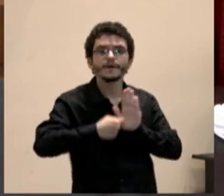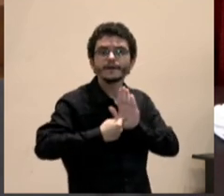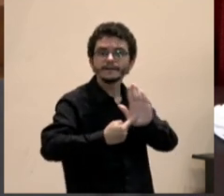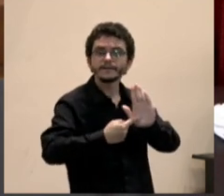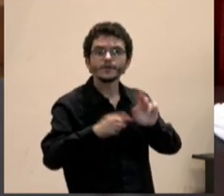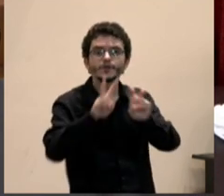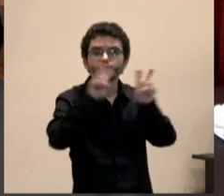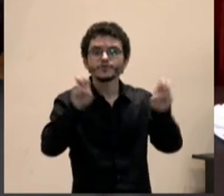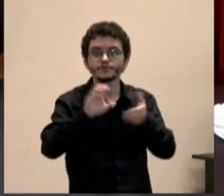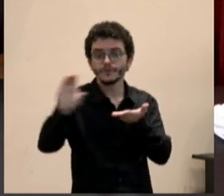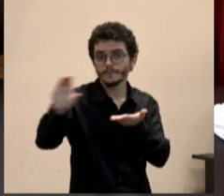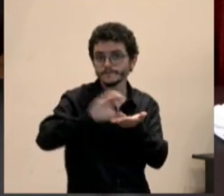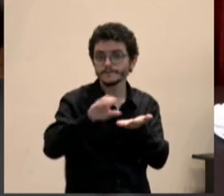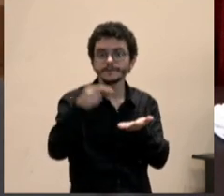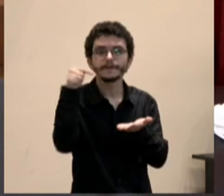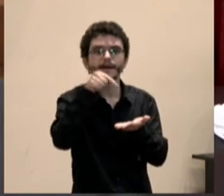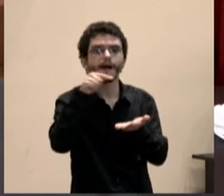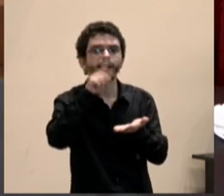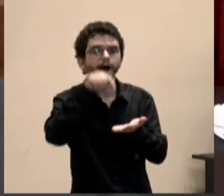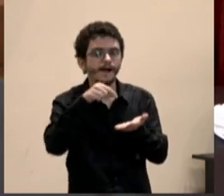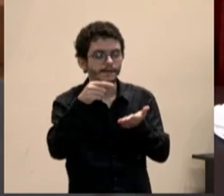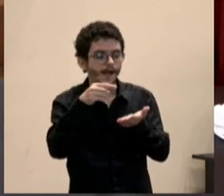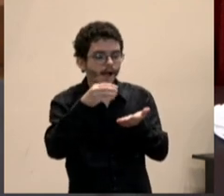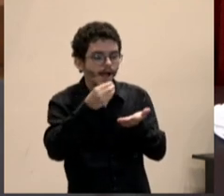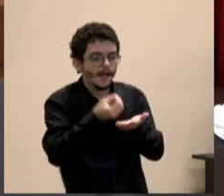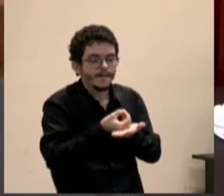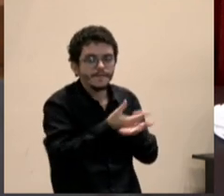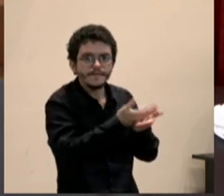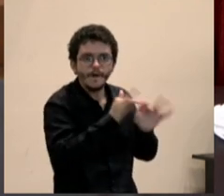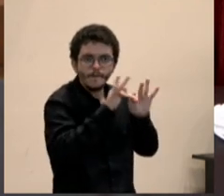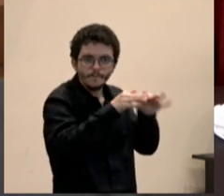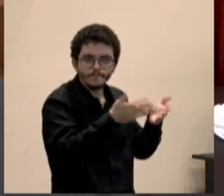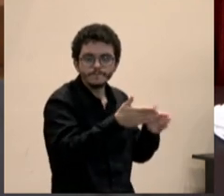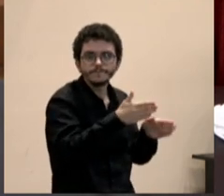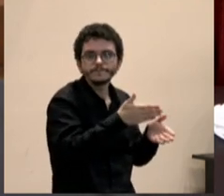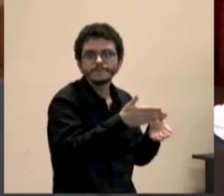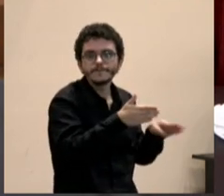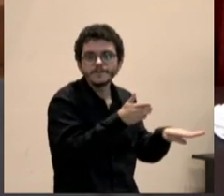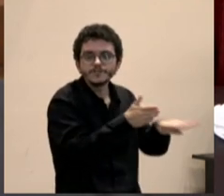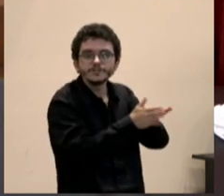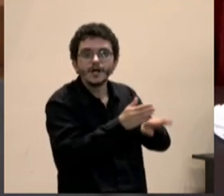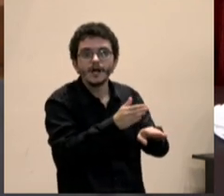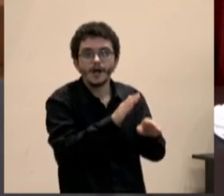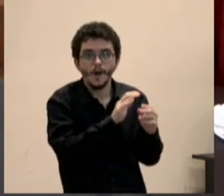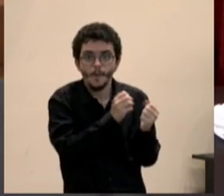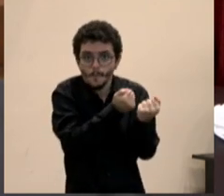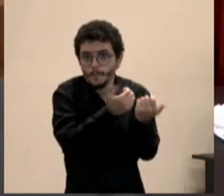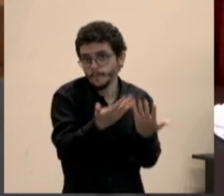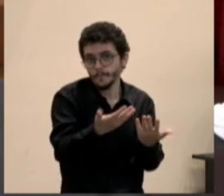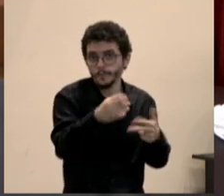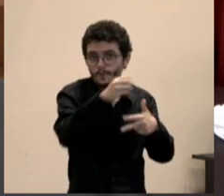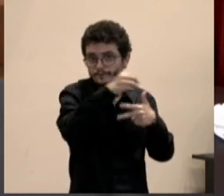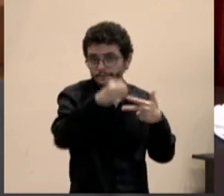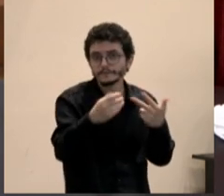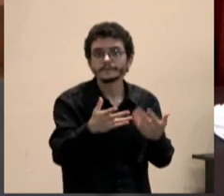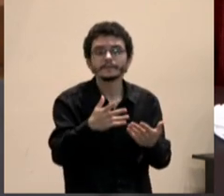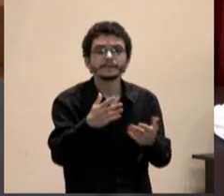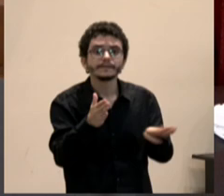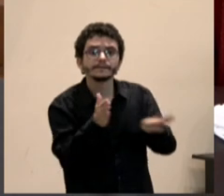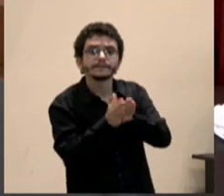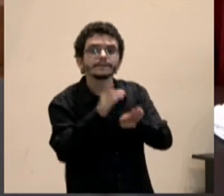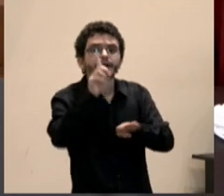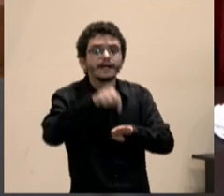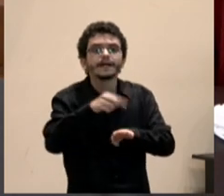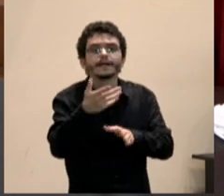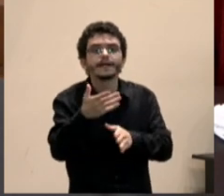financiamento, ele é destinado pelos poderes na medida que é